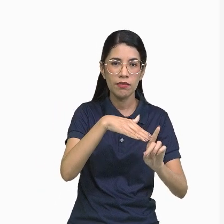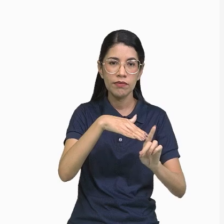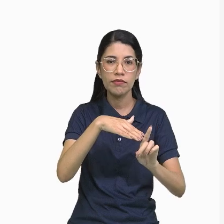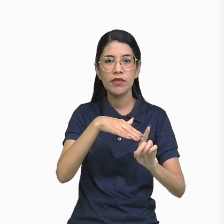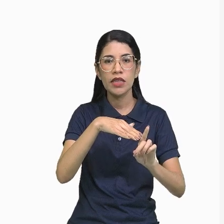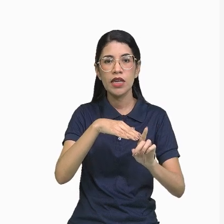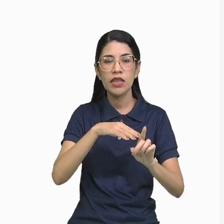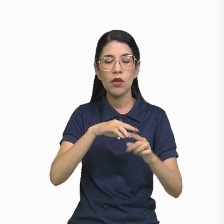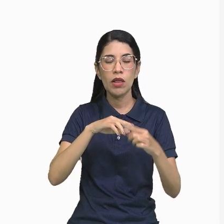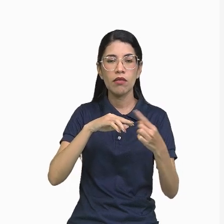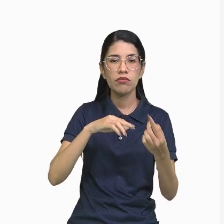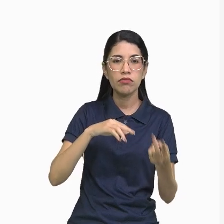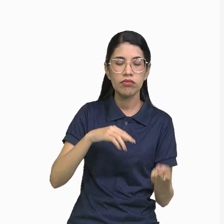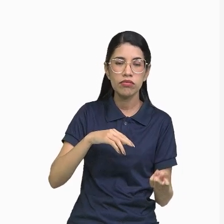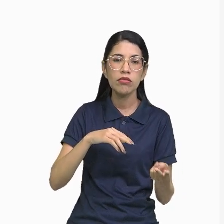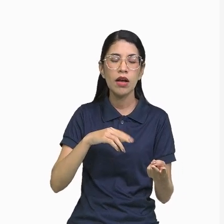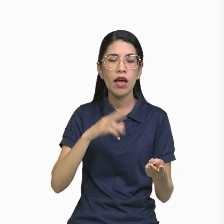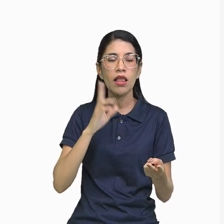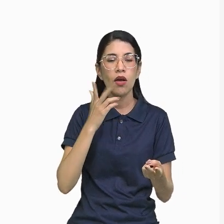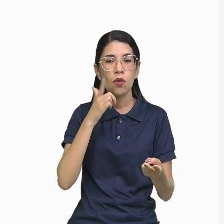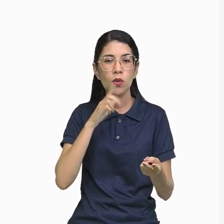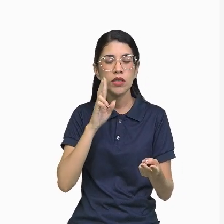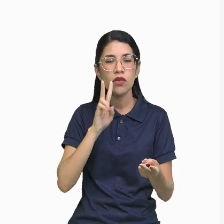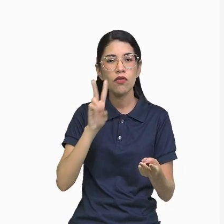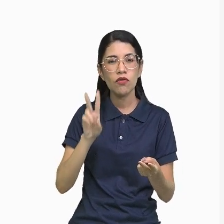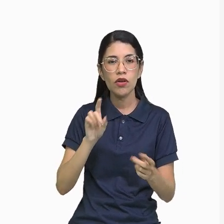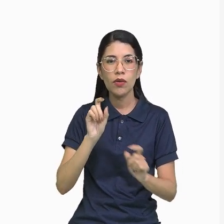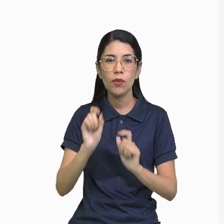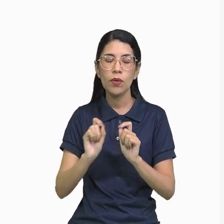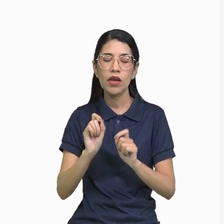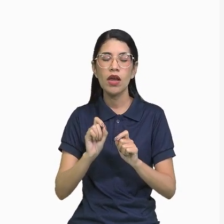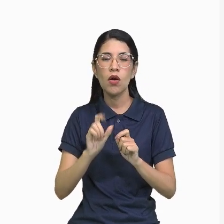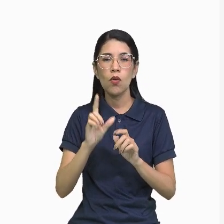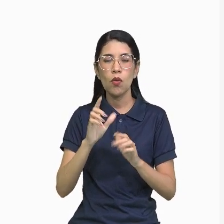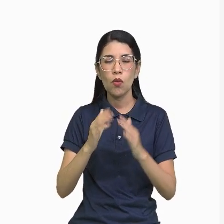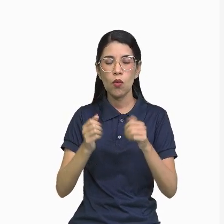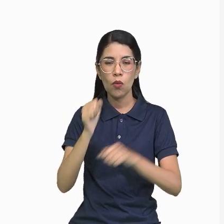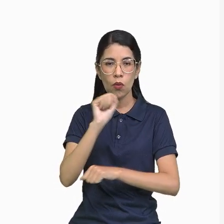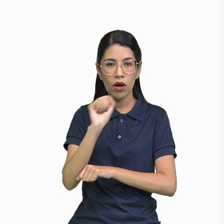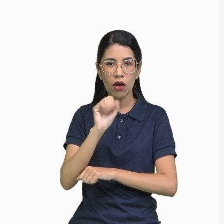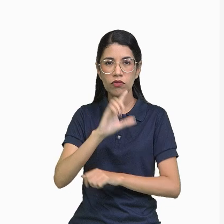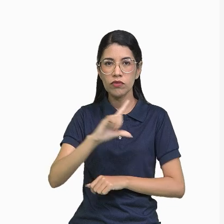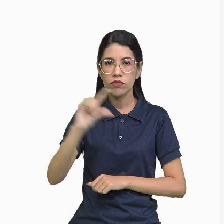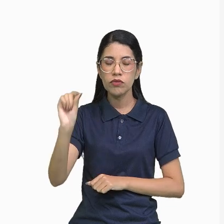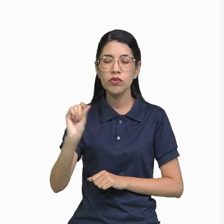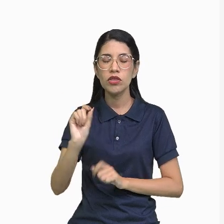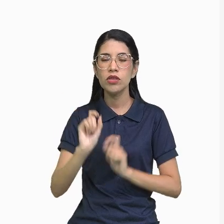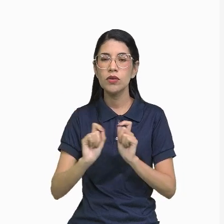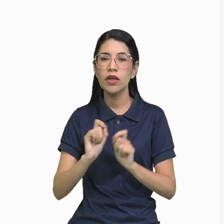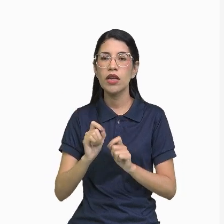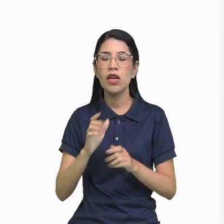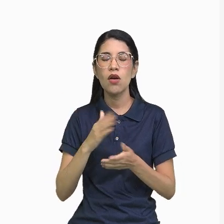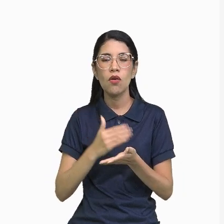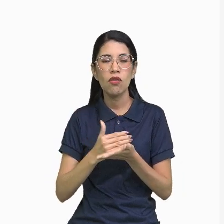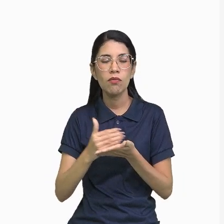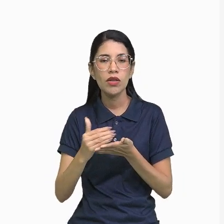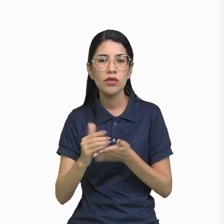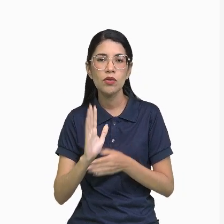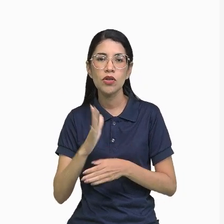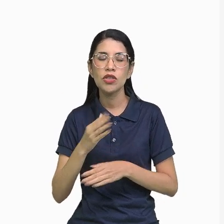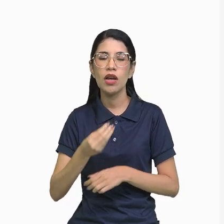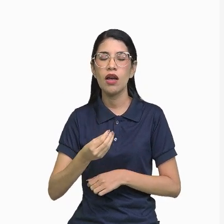ao cair, ainda teve tempo de ver, antes que o carro fugisse, que já começavam a ser cumpridas